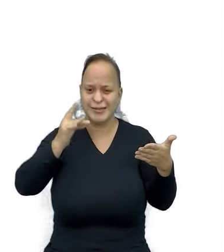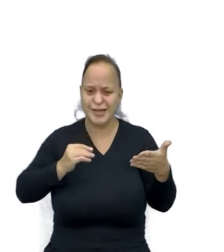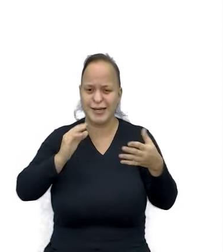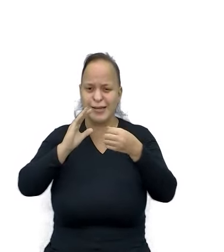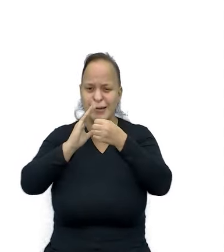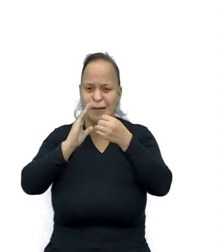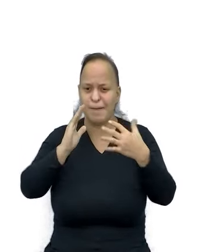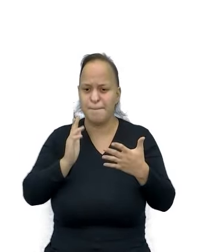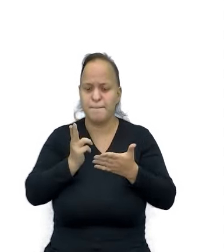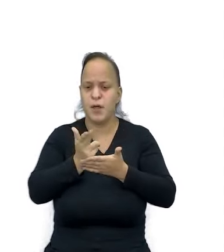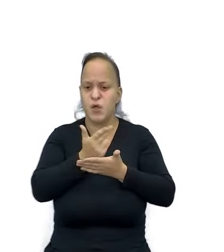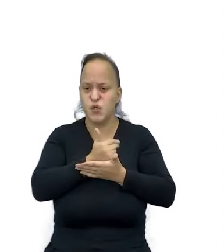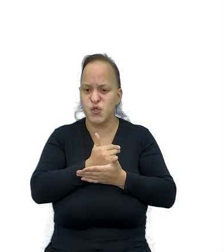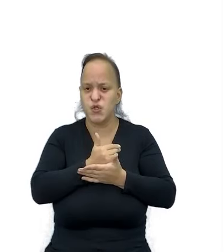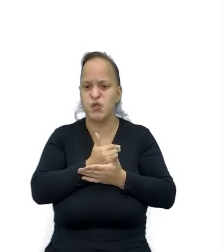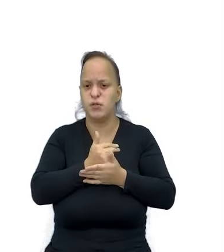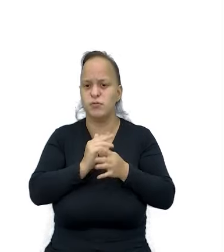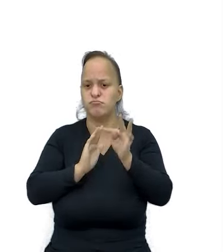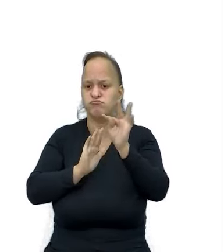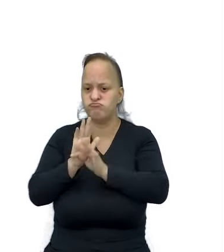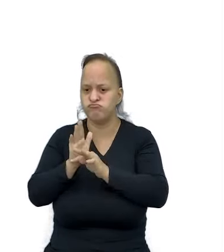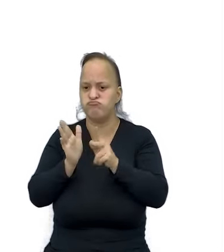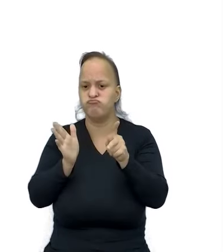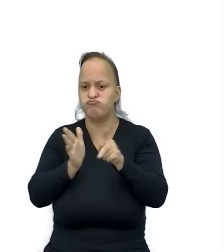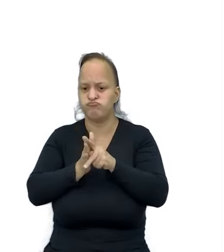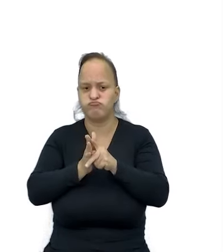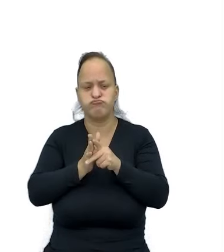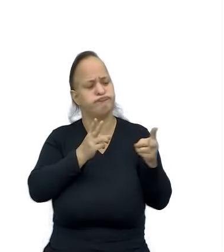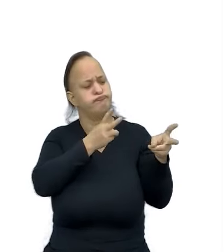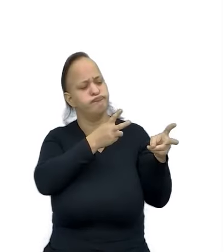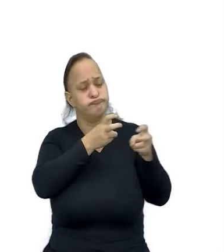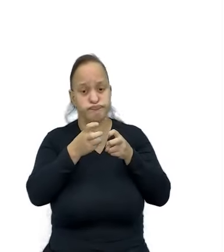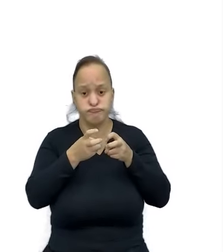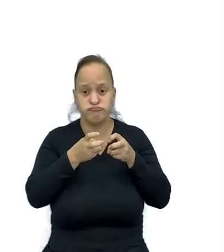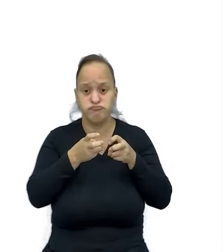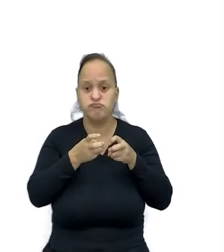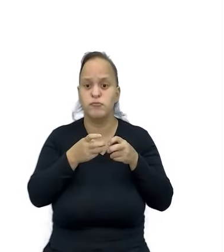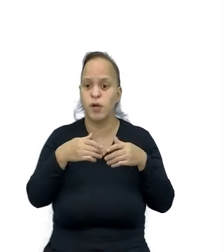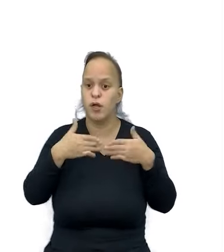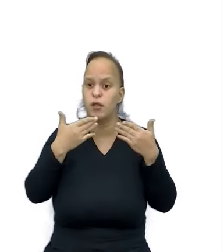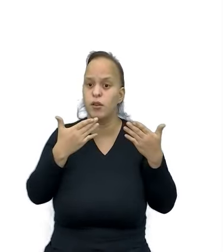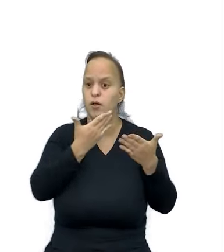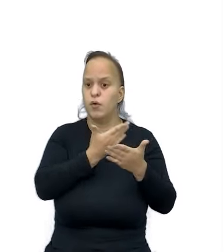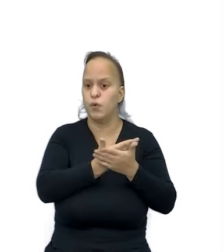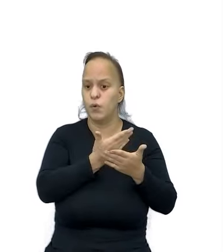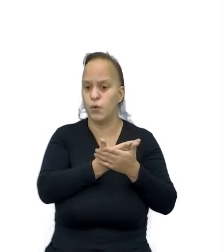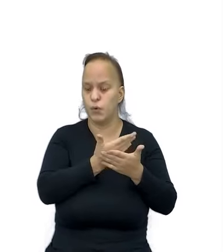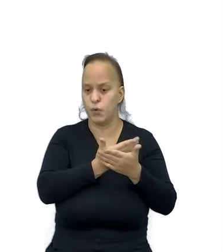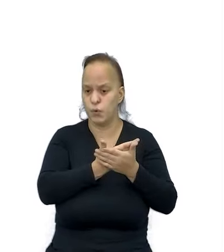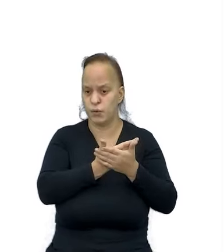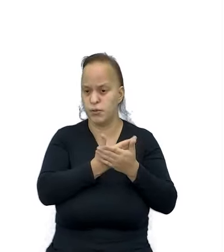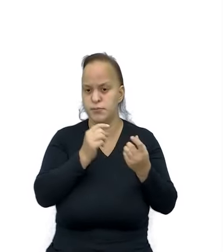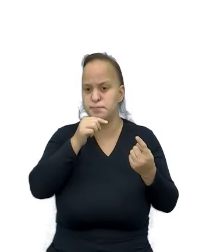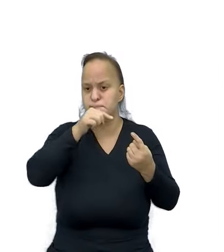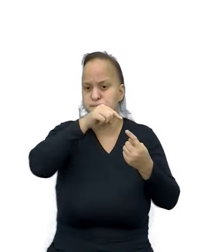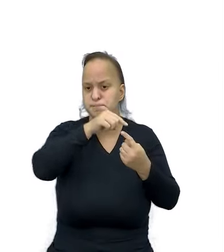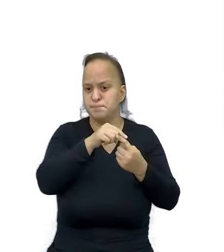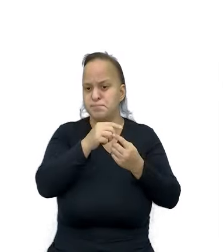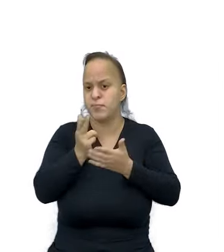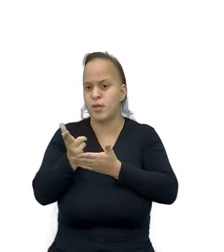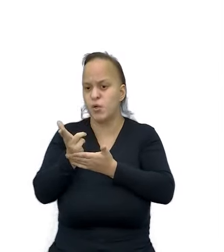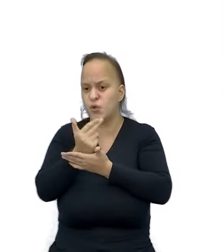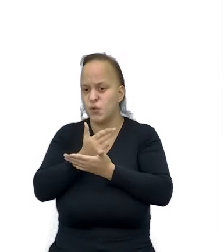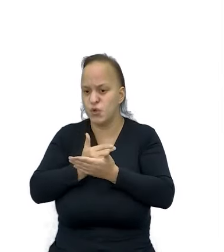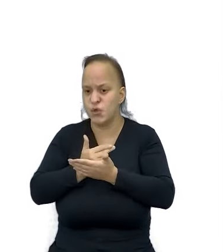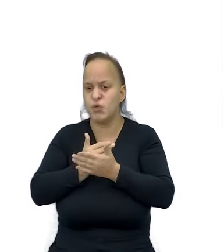desse gênero textual, né? Objetivos da aula é analisar aspectos do gênero carta ao leitor, tendo em vista as condições